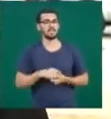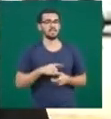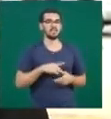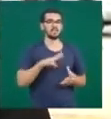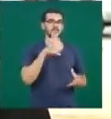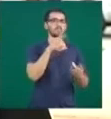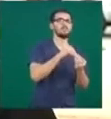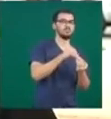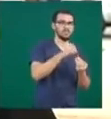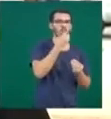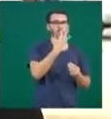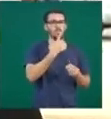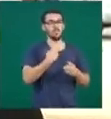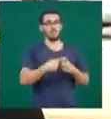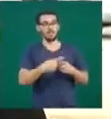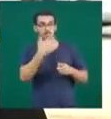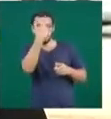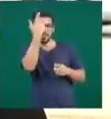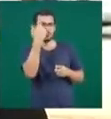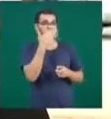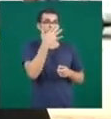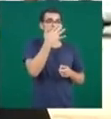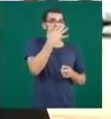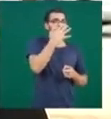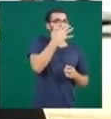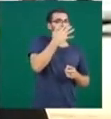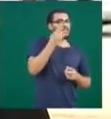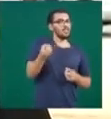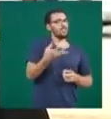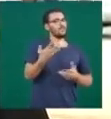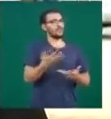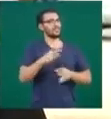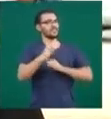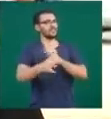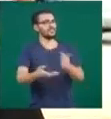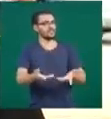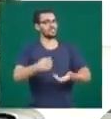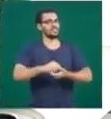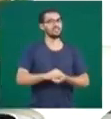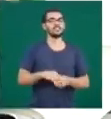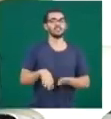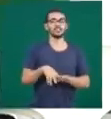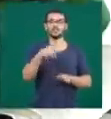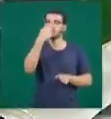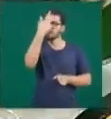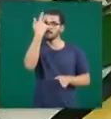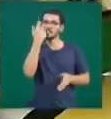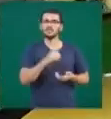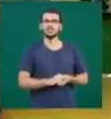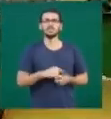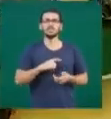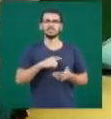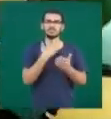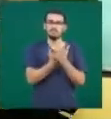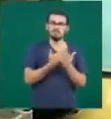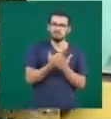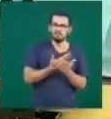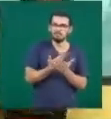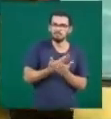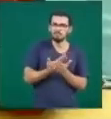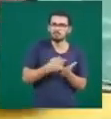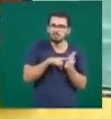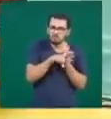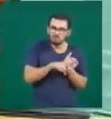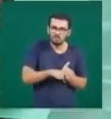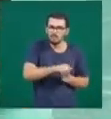né? Muita gente realmente se impressionou com a nova tecnologia, a galera abraçou a ideia e além do mais nós fizemos inúmeros estudos de casos, não só